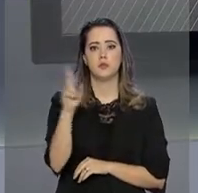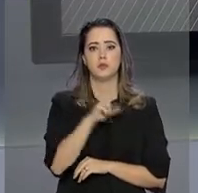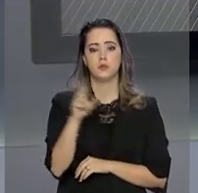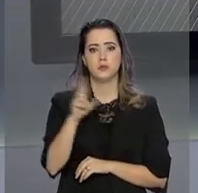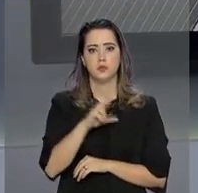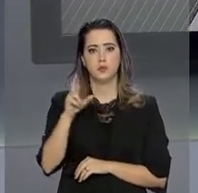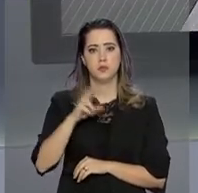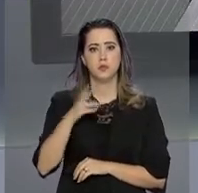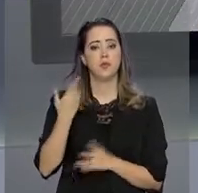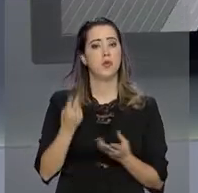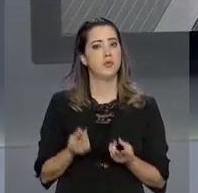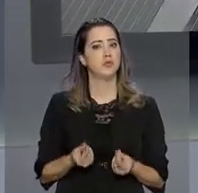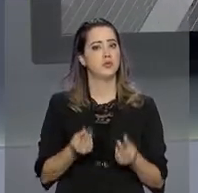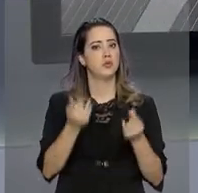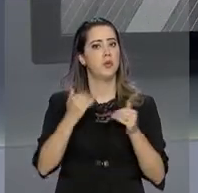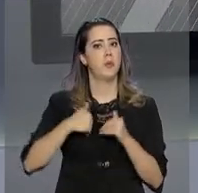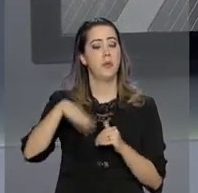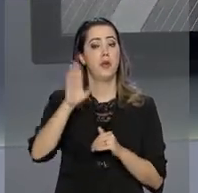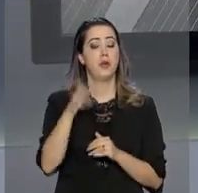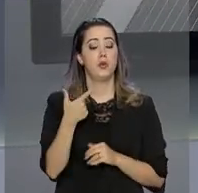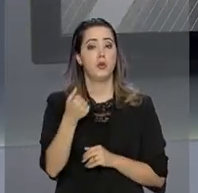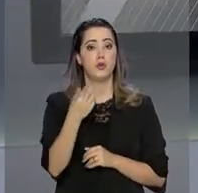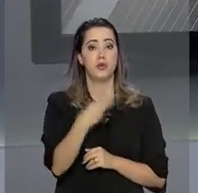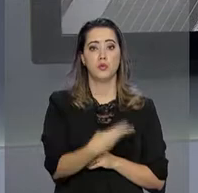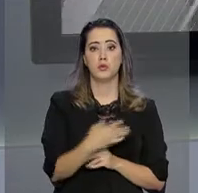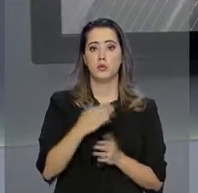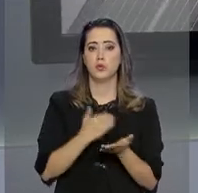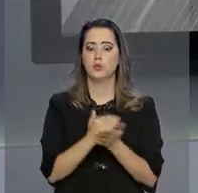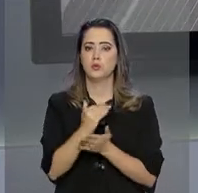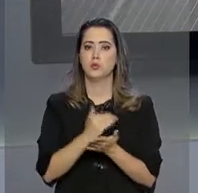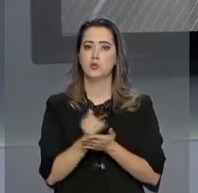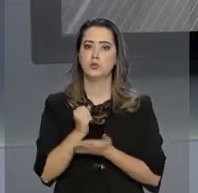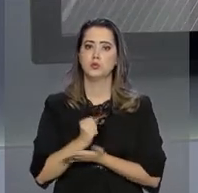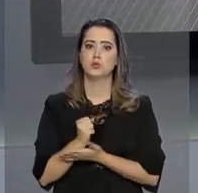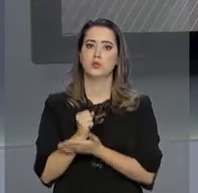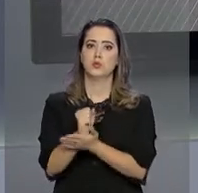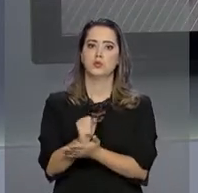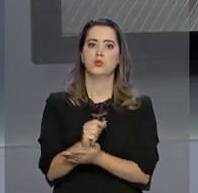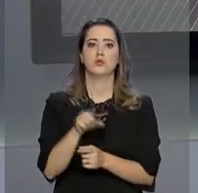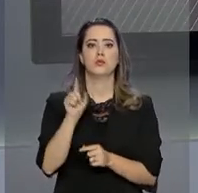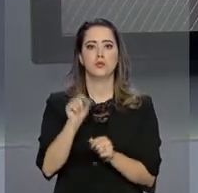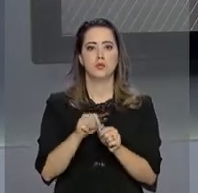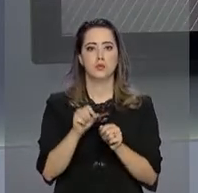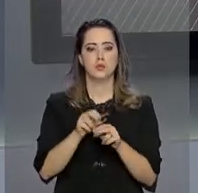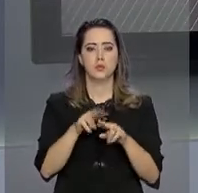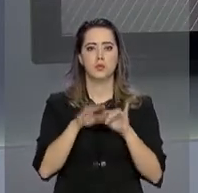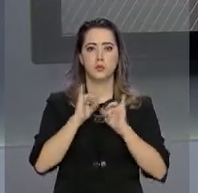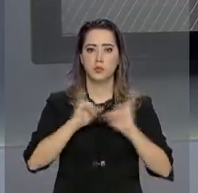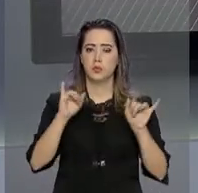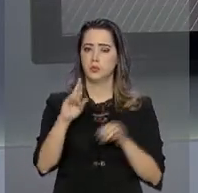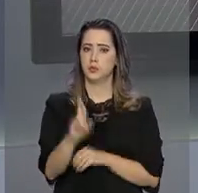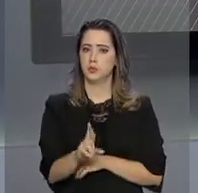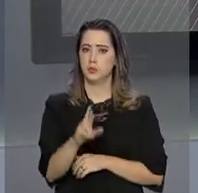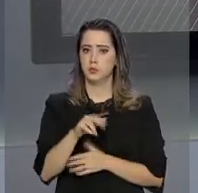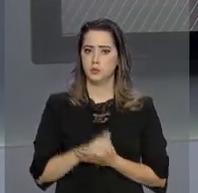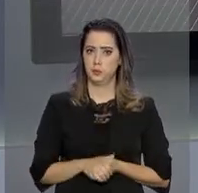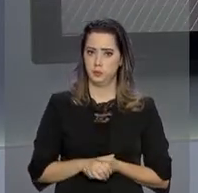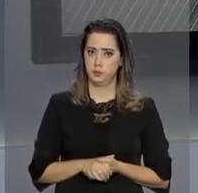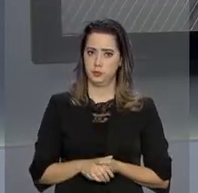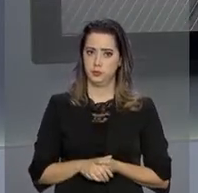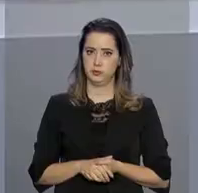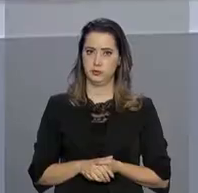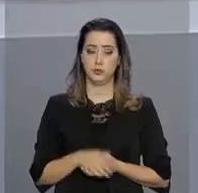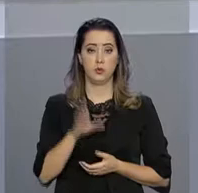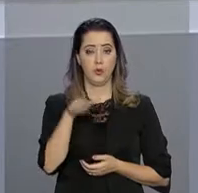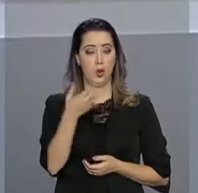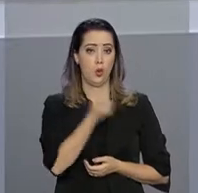milhões de reais foi o maior de de 2013 quando as doações começaram a ser feitas por meio da declaração